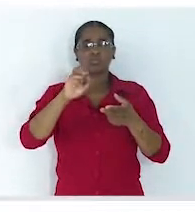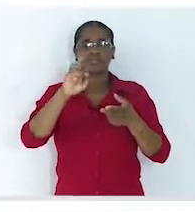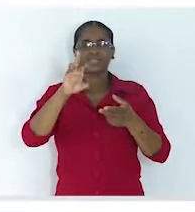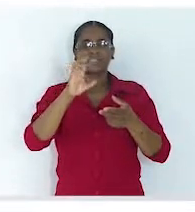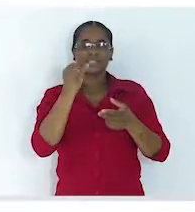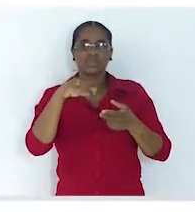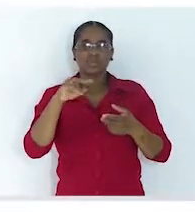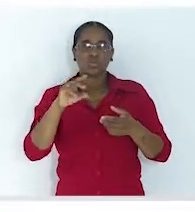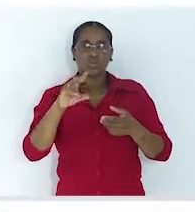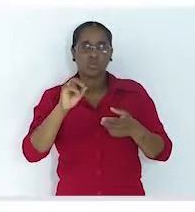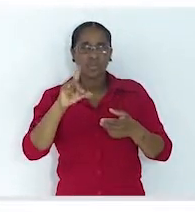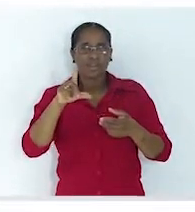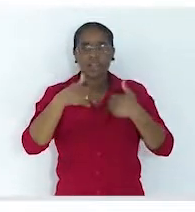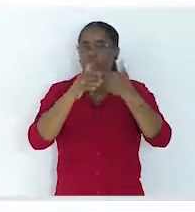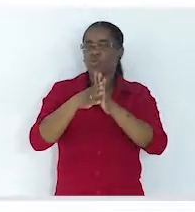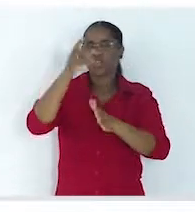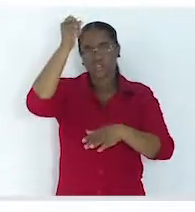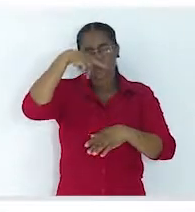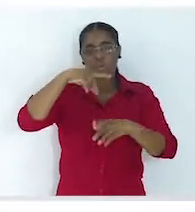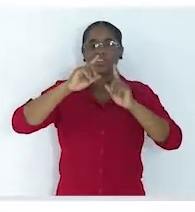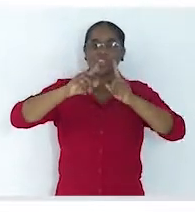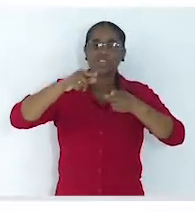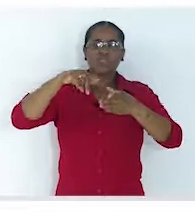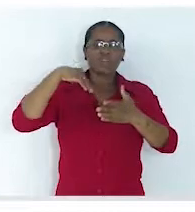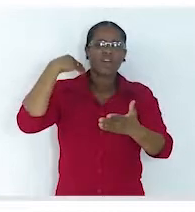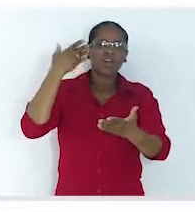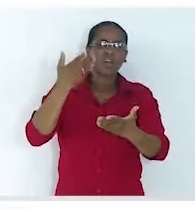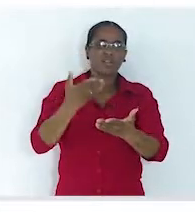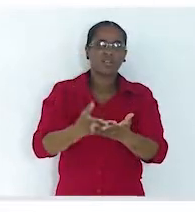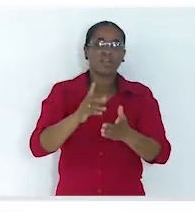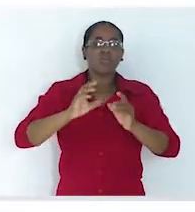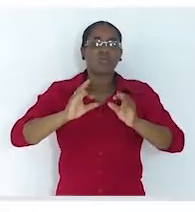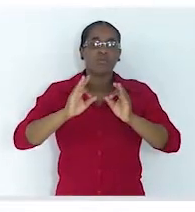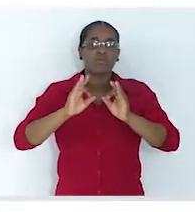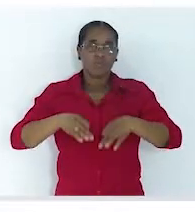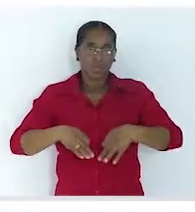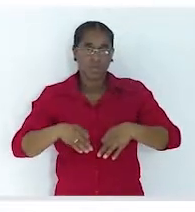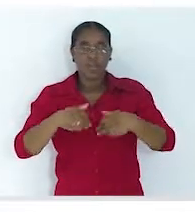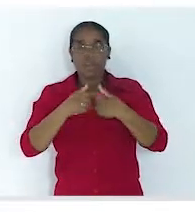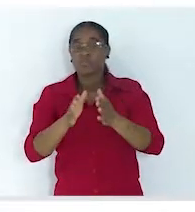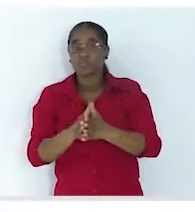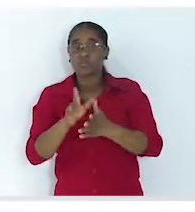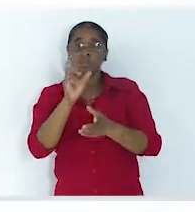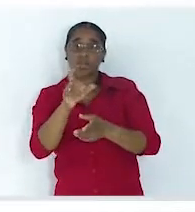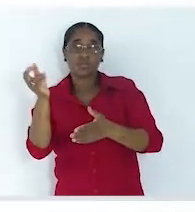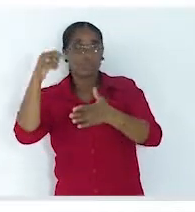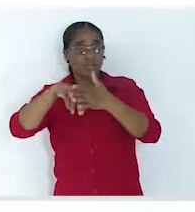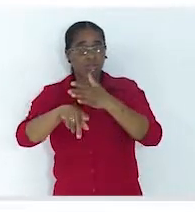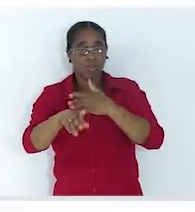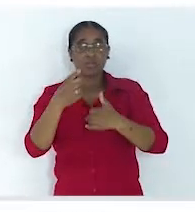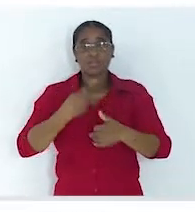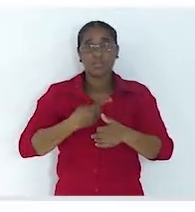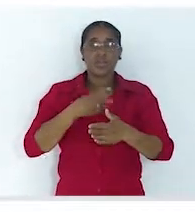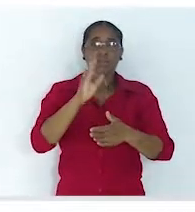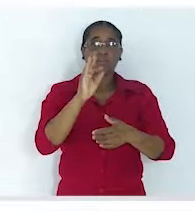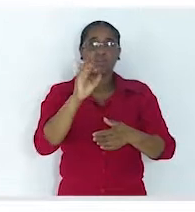do início ao fim. É toda a mensagem lá contida, ok? E para ser foco, é aquilo que o escritor tem na